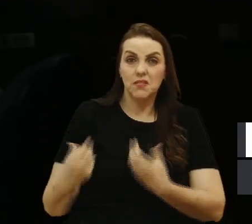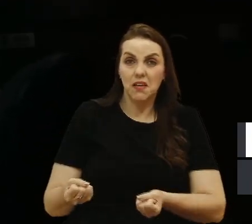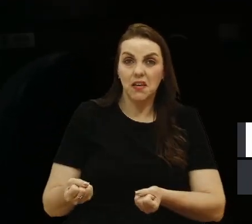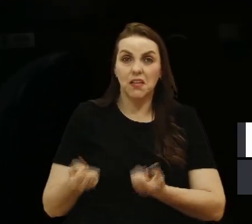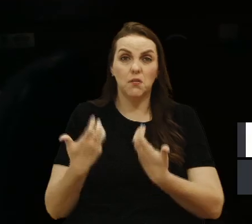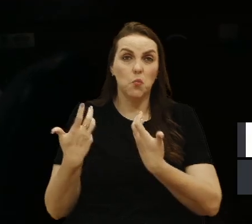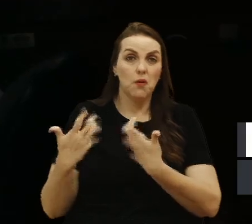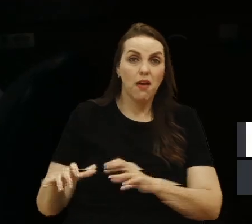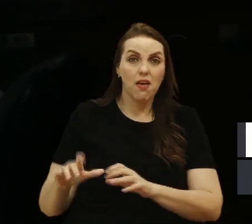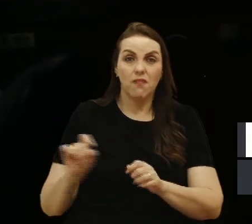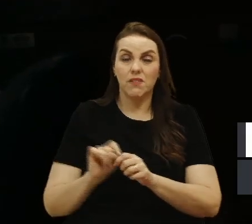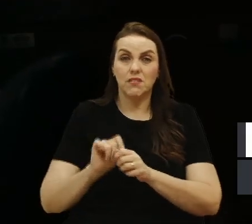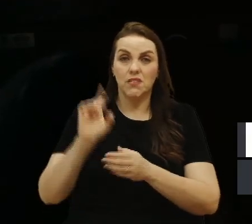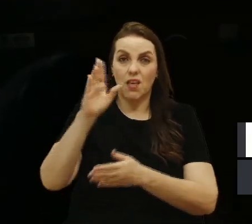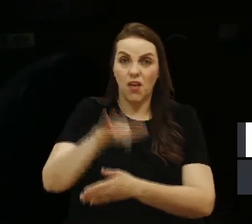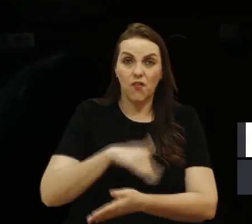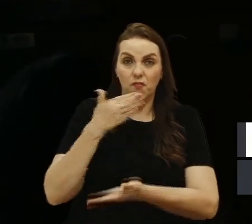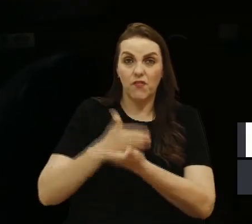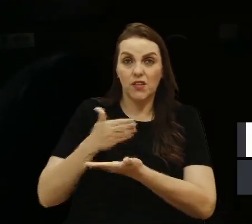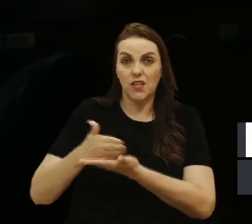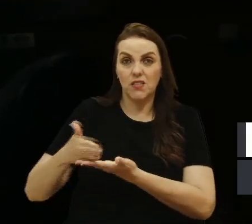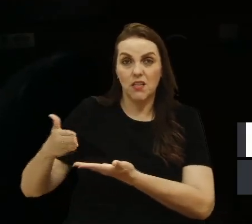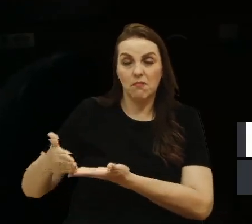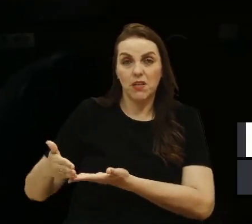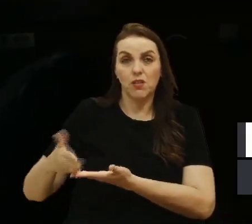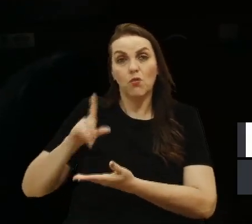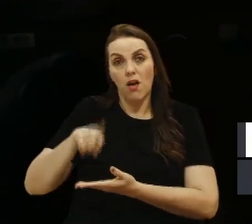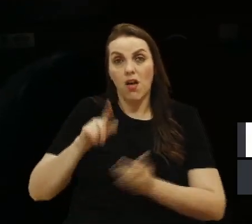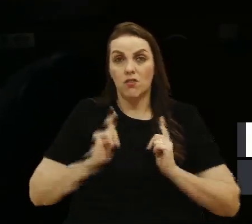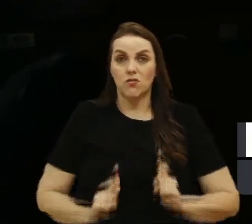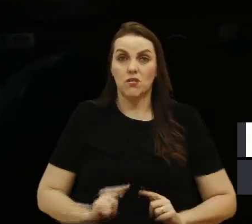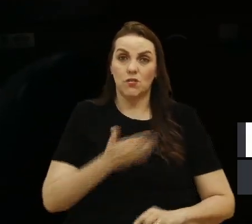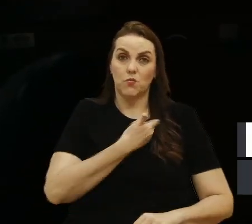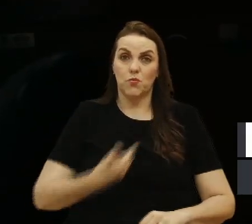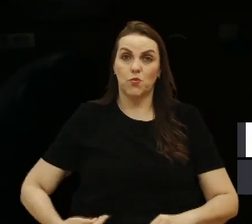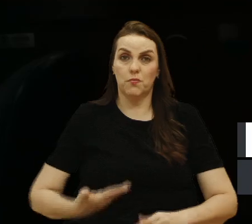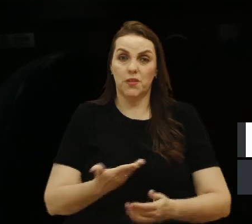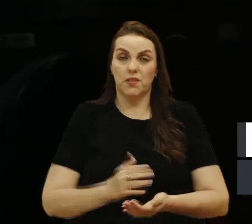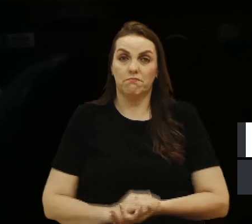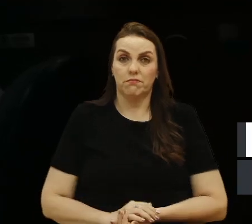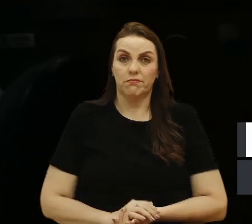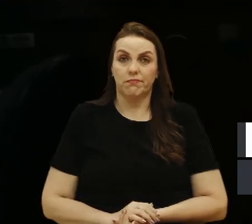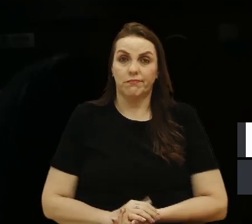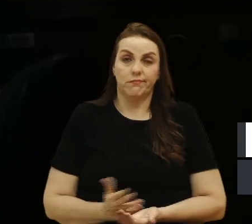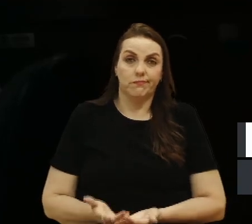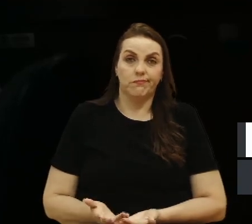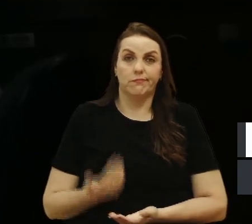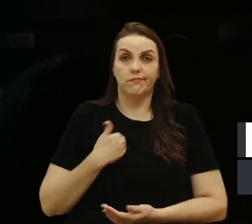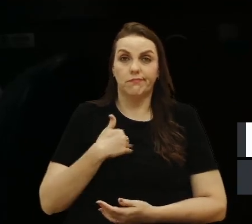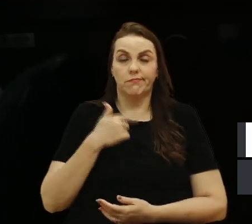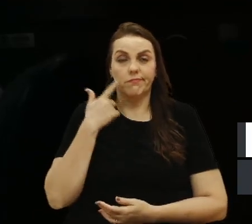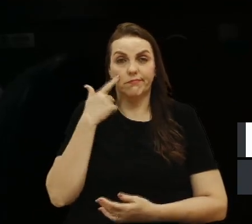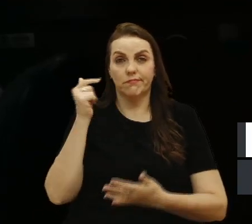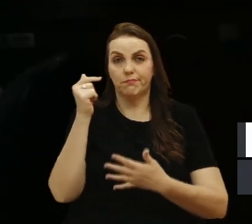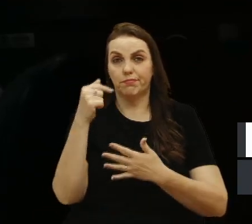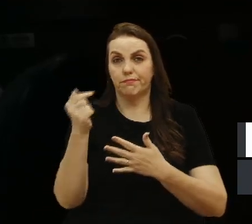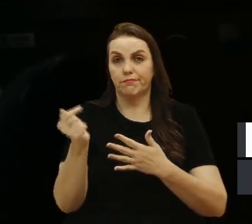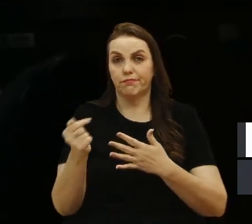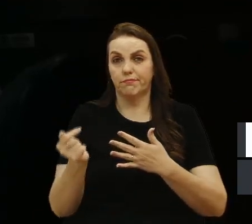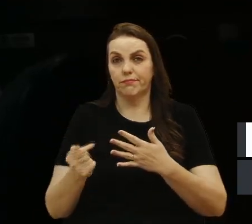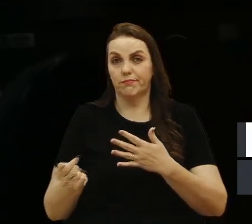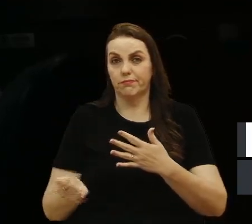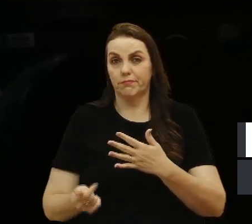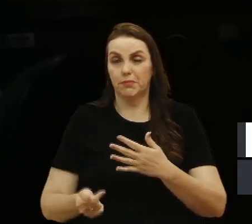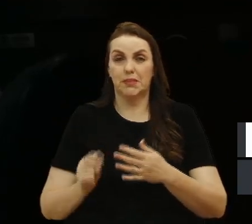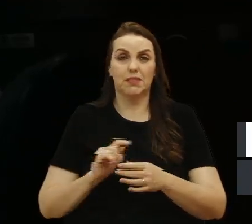quer fazer um financiamento, isso faz parte da gestão pública. E aí eu vejo várias questões, né, na nossa cidade que